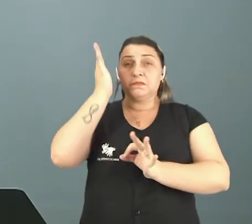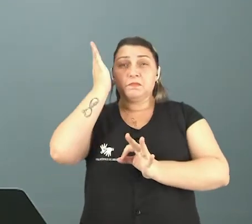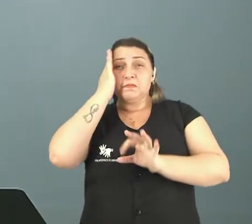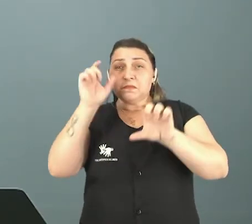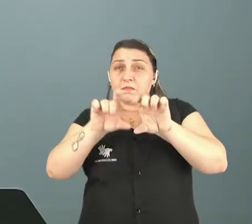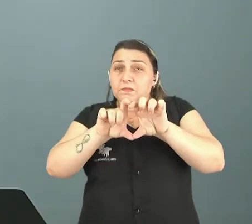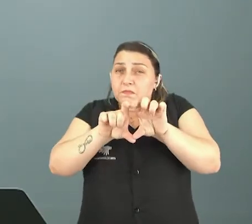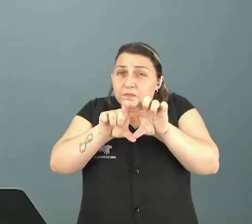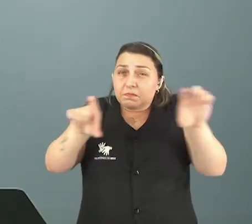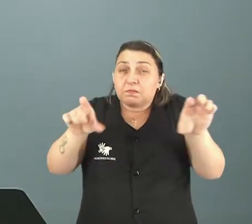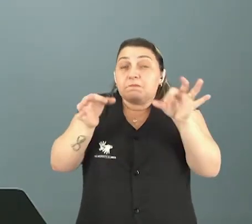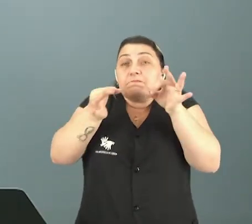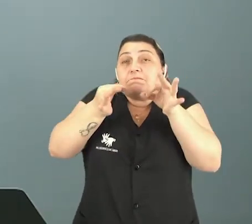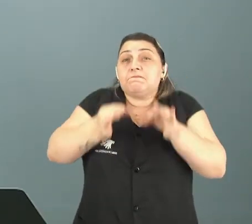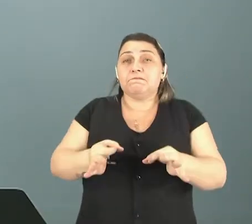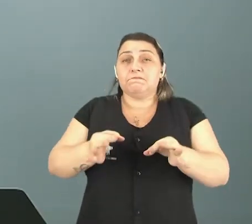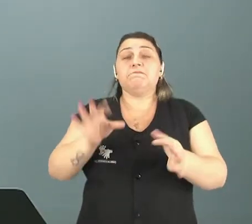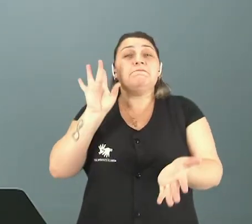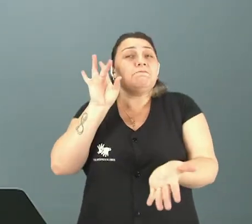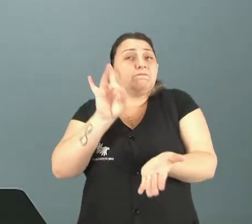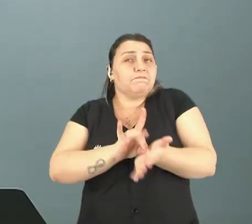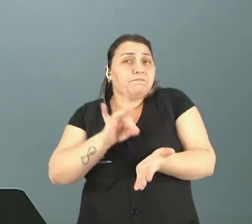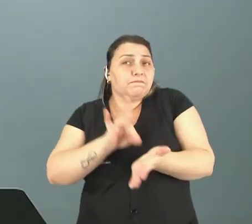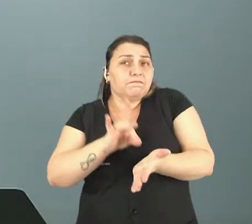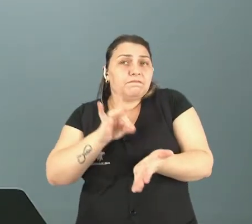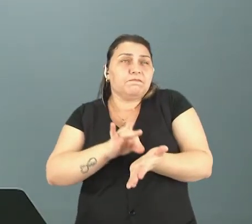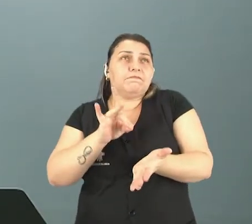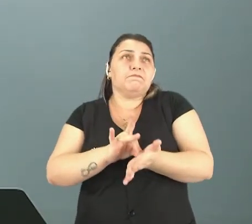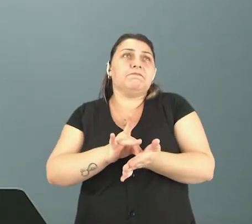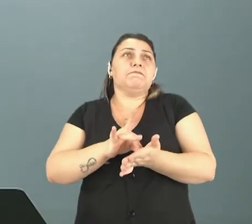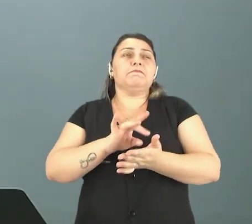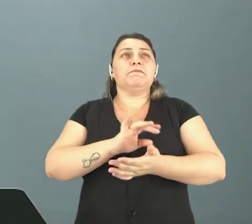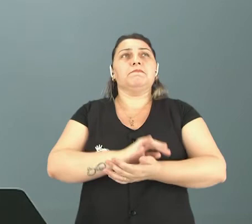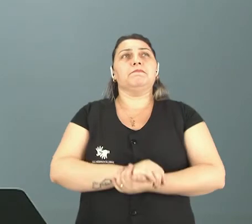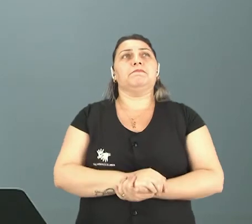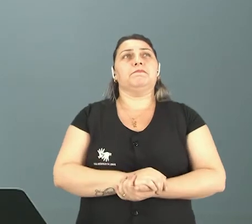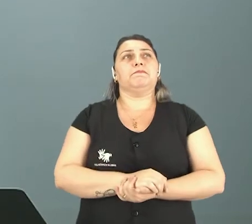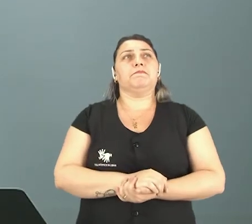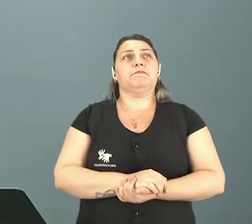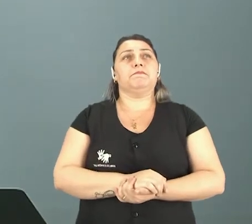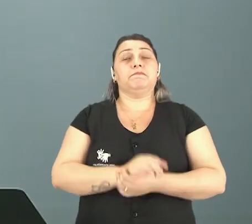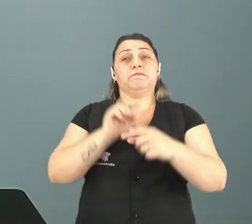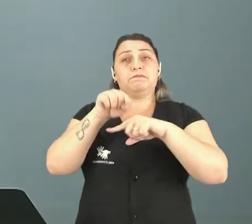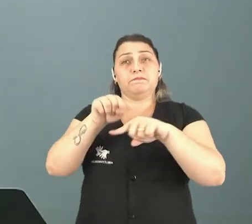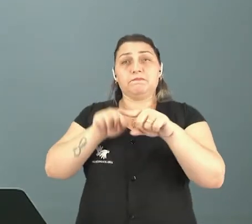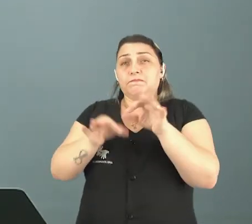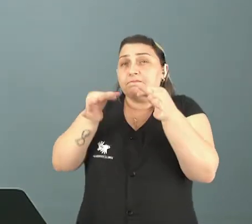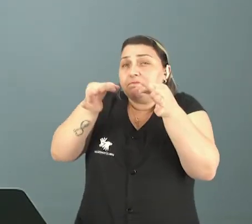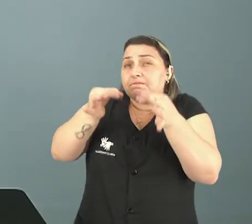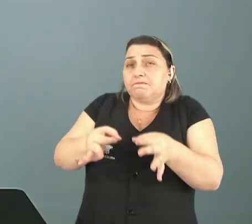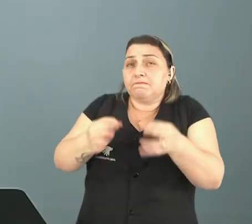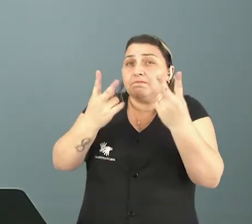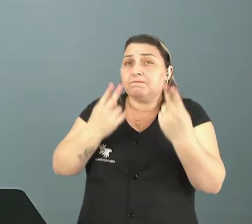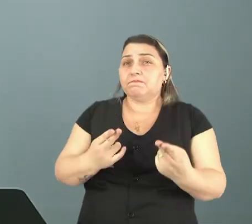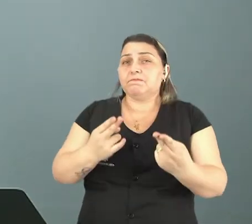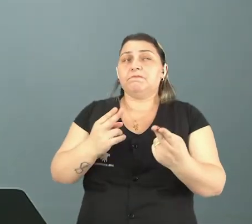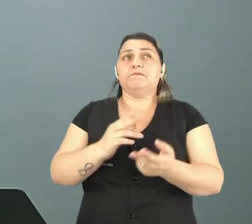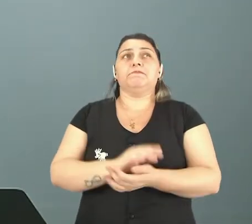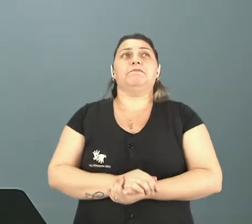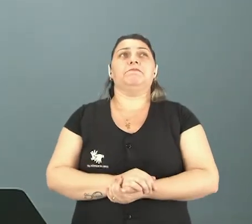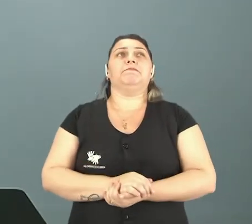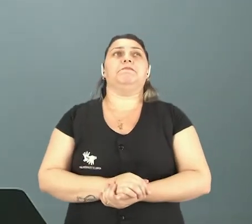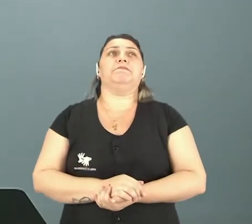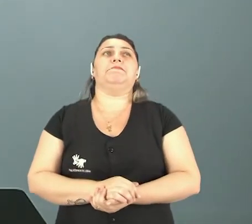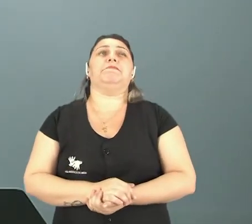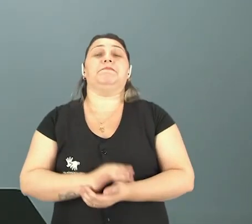saber se essas partes de fato ia estar, né, com a divisão iguais. E